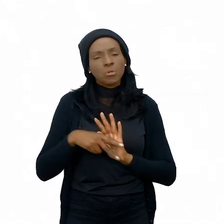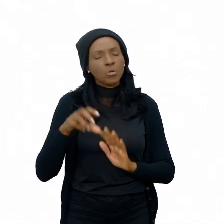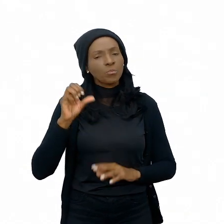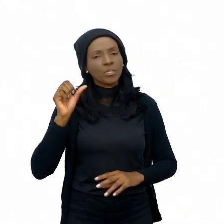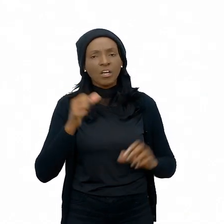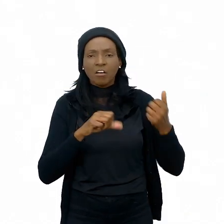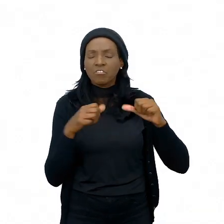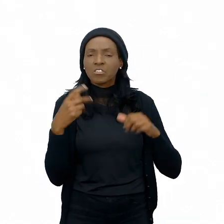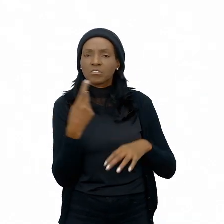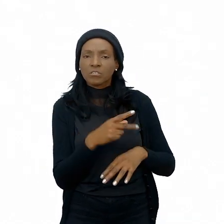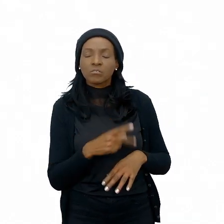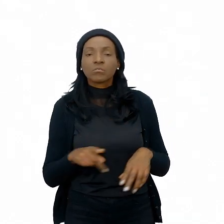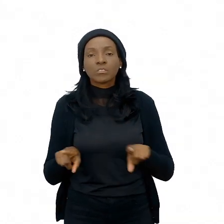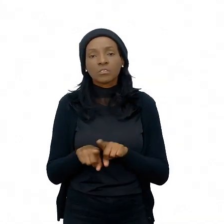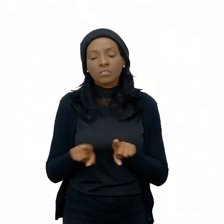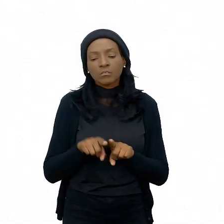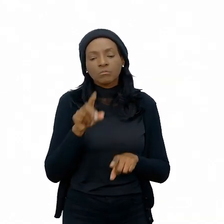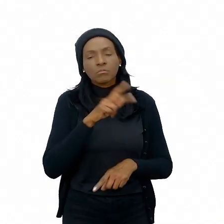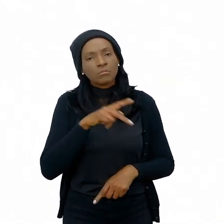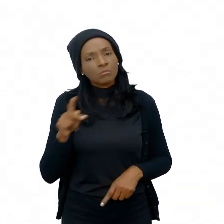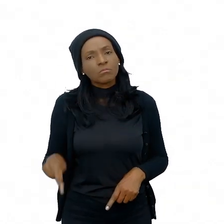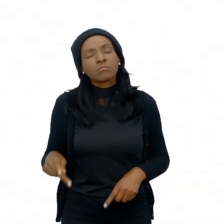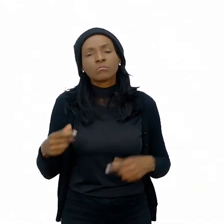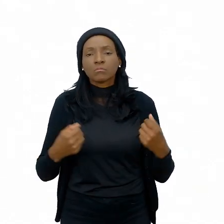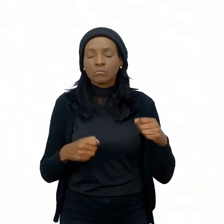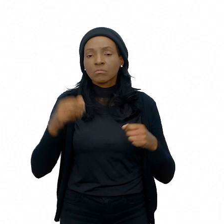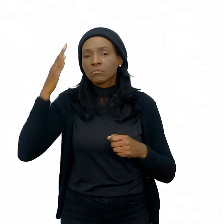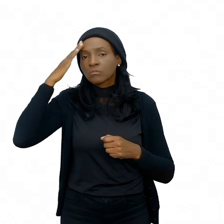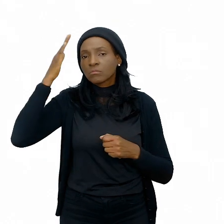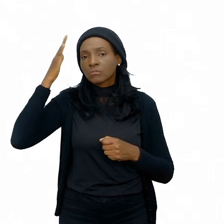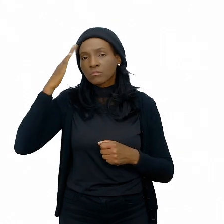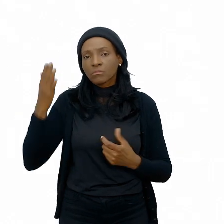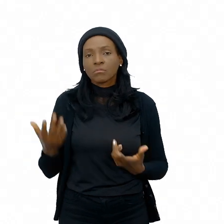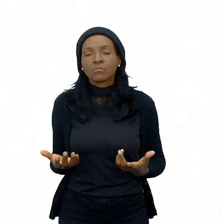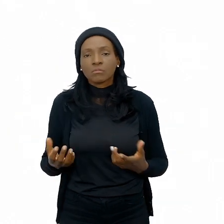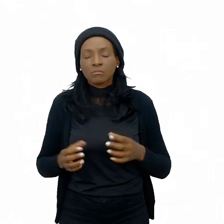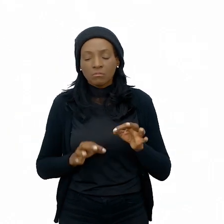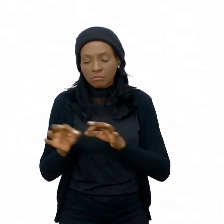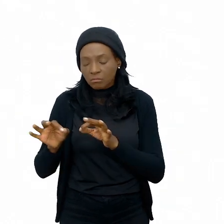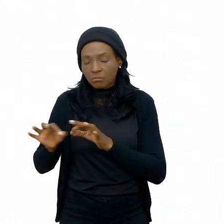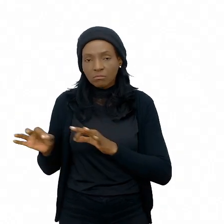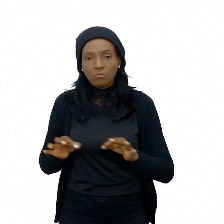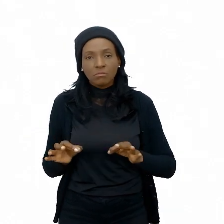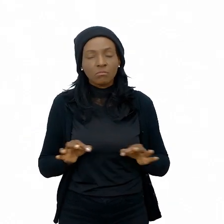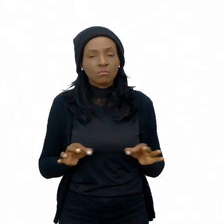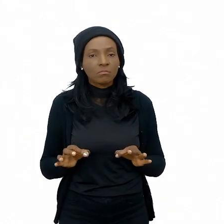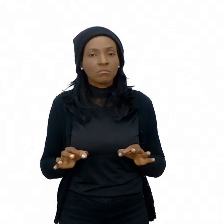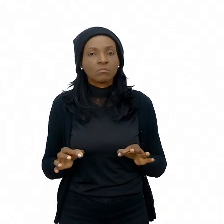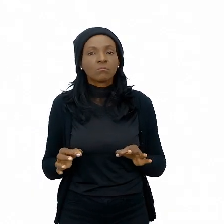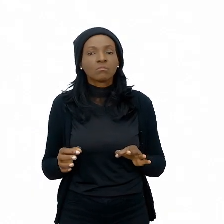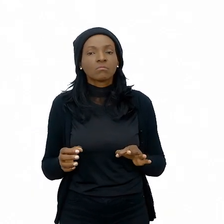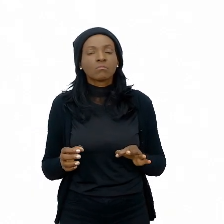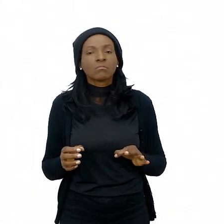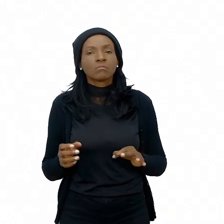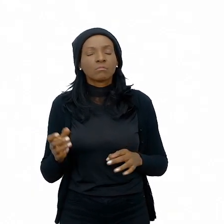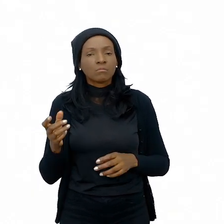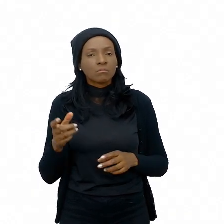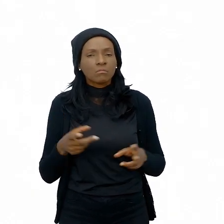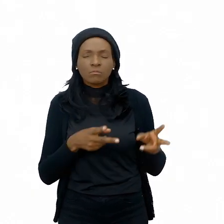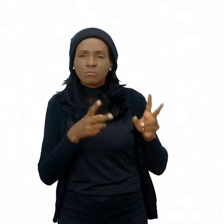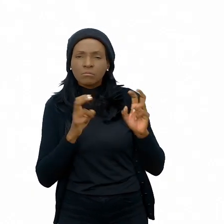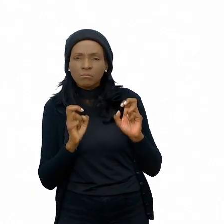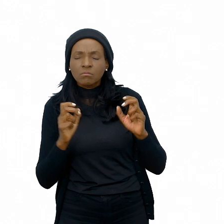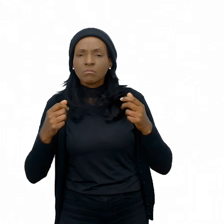professor precisa ter saber sobre essa construção para, assim que sentir